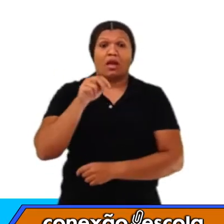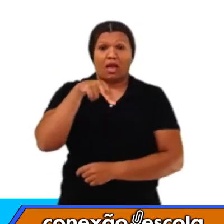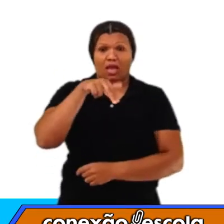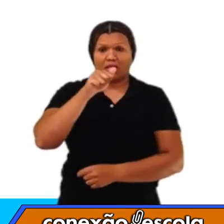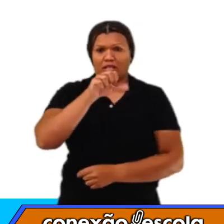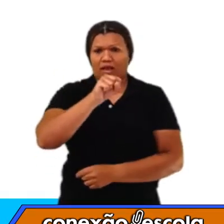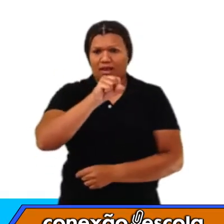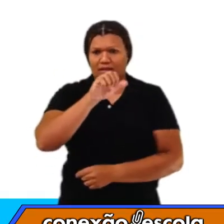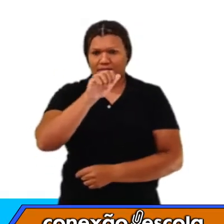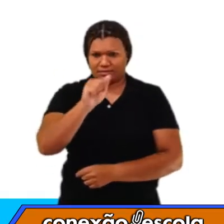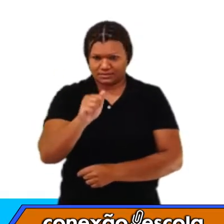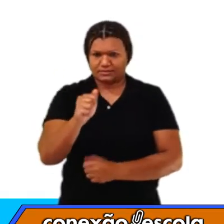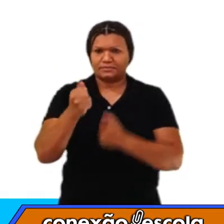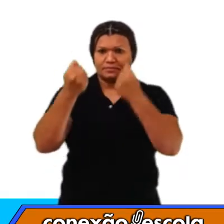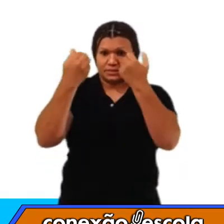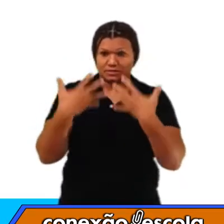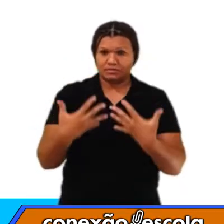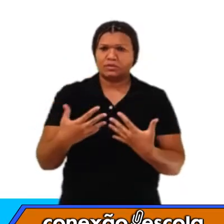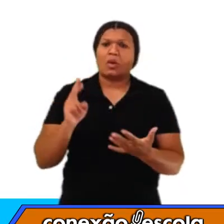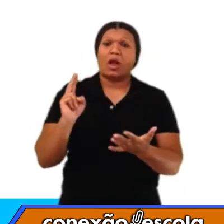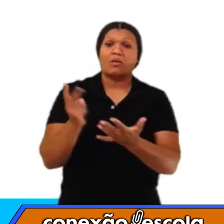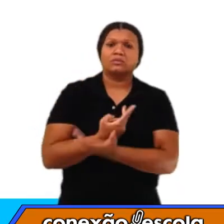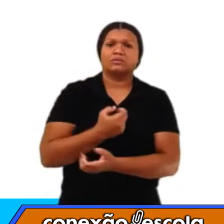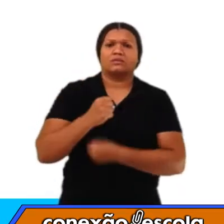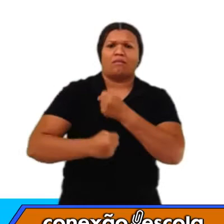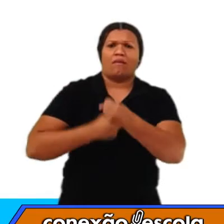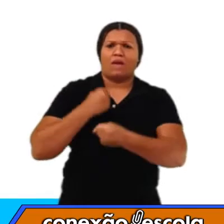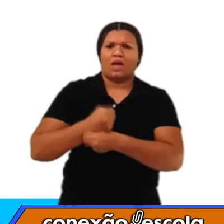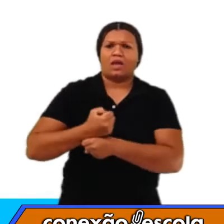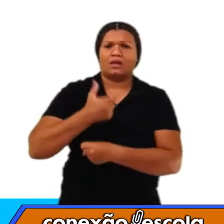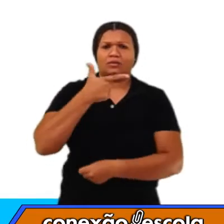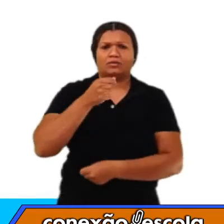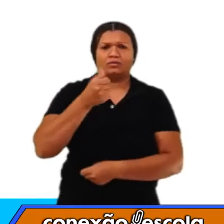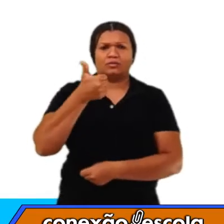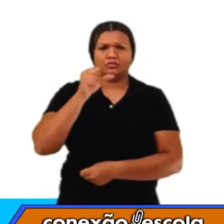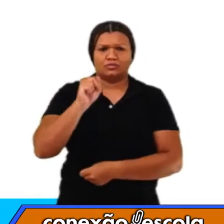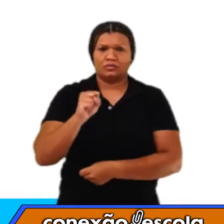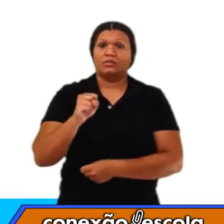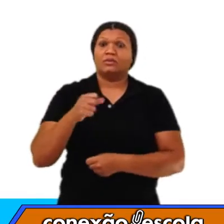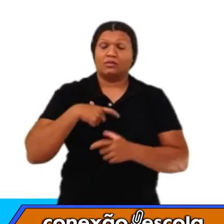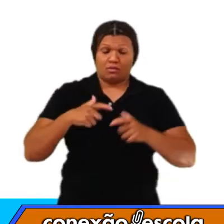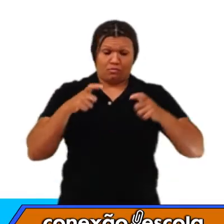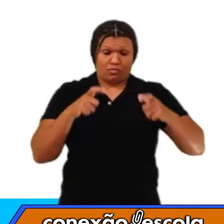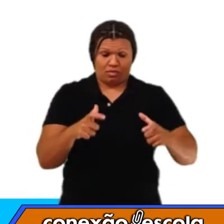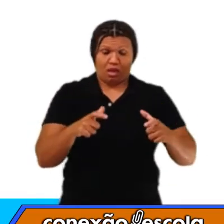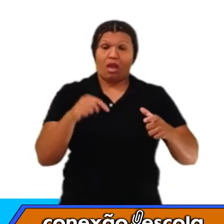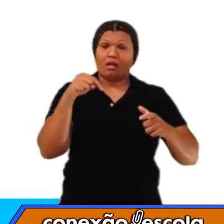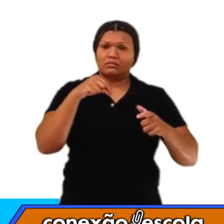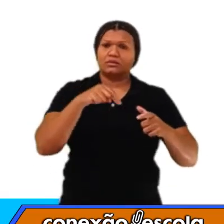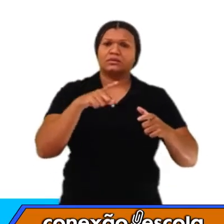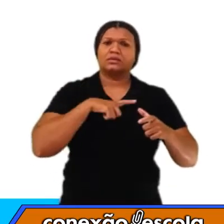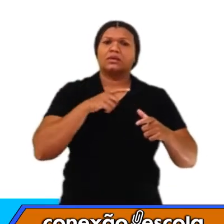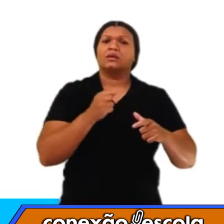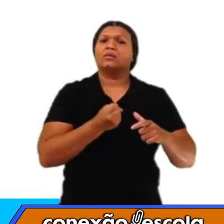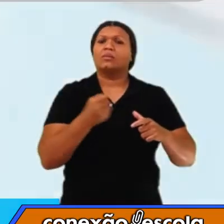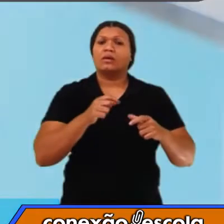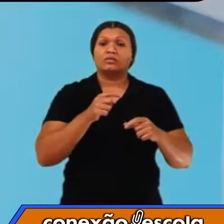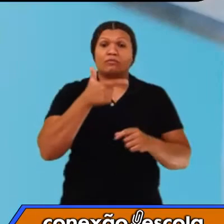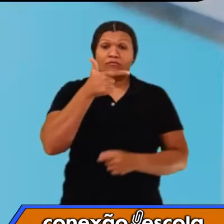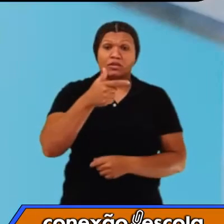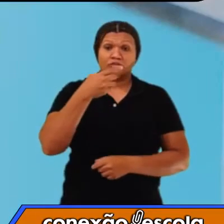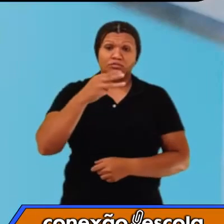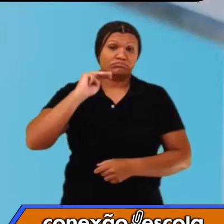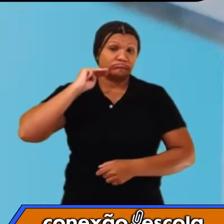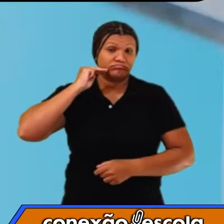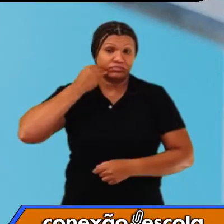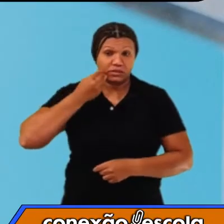Norte-Americana, a NASA, ocorrida em 2018, o buraco na camada de ozônio é de 23 milhões de